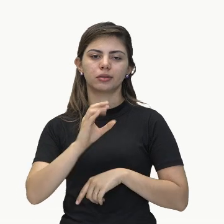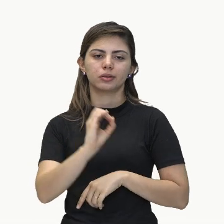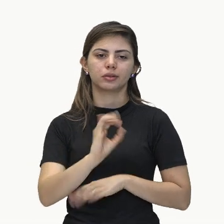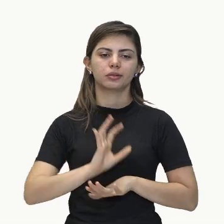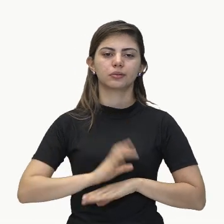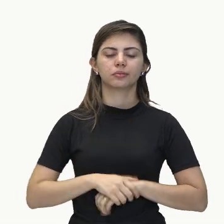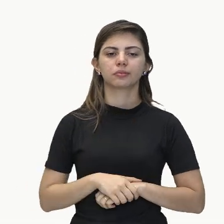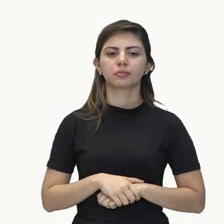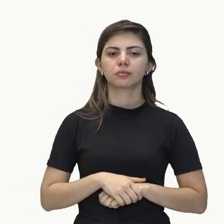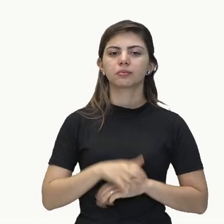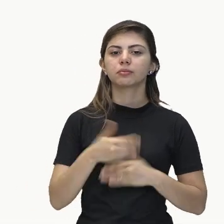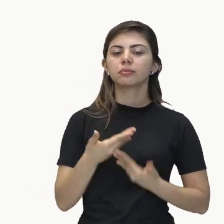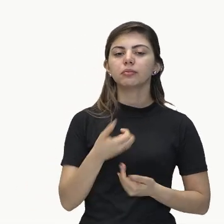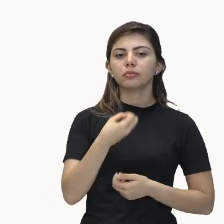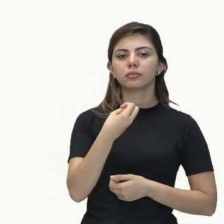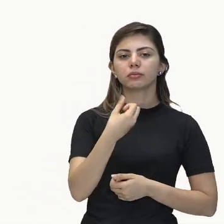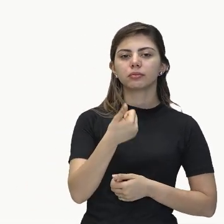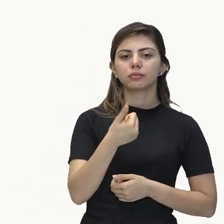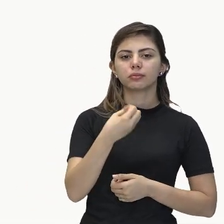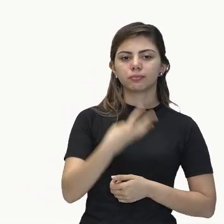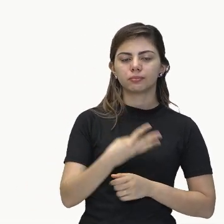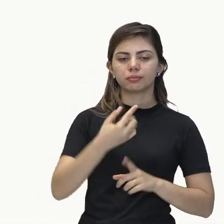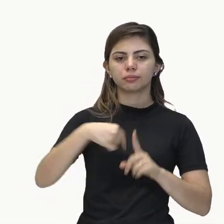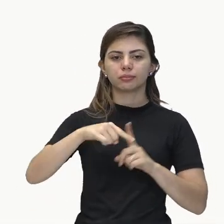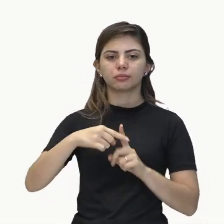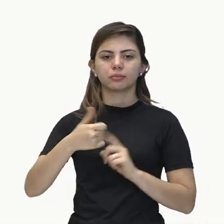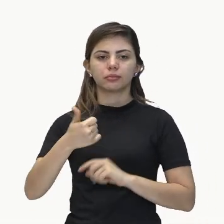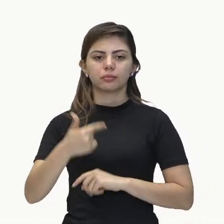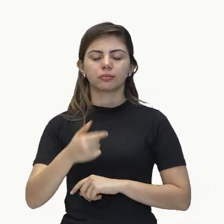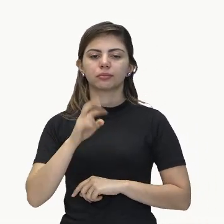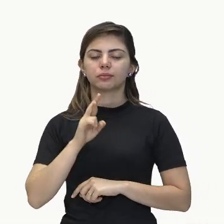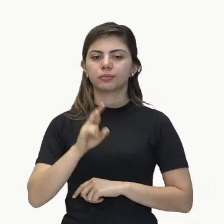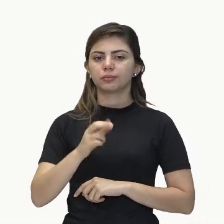13 mais 12, 25.